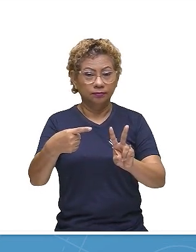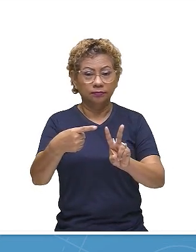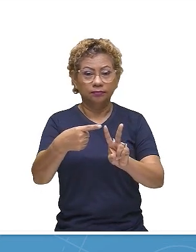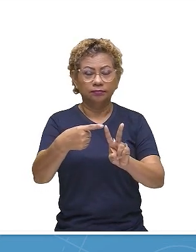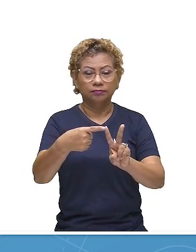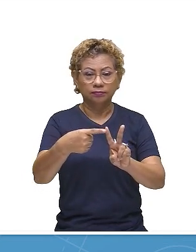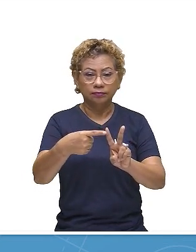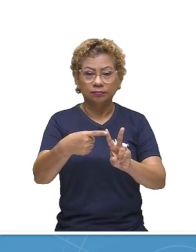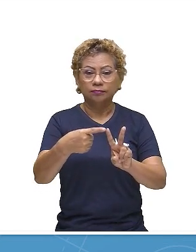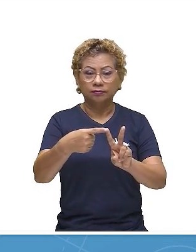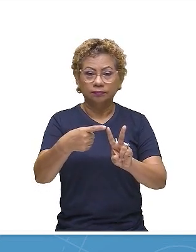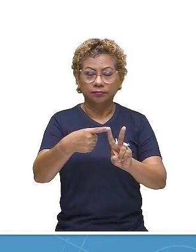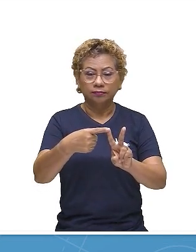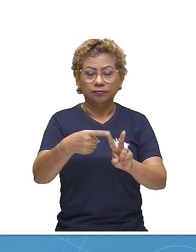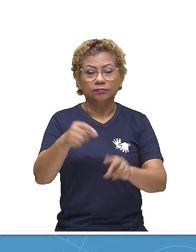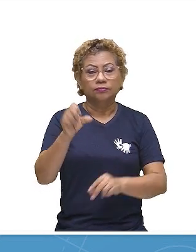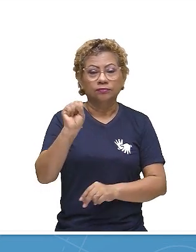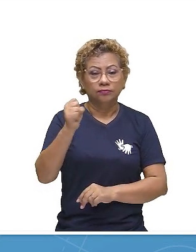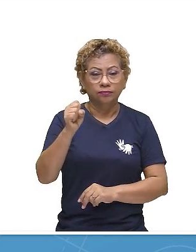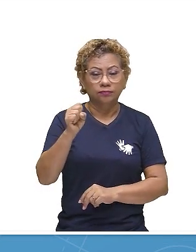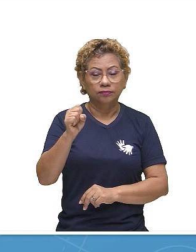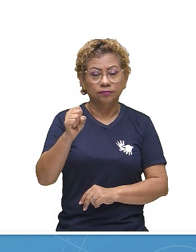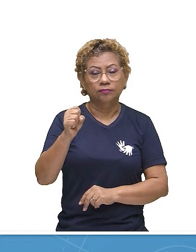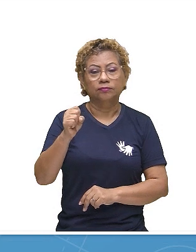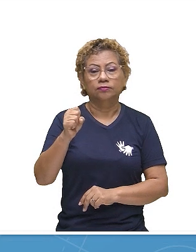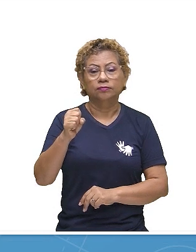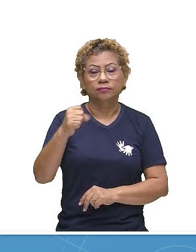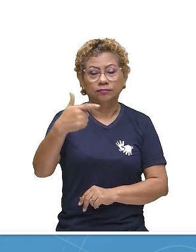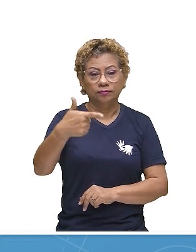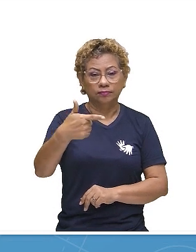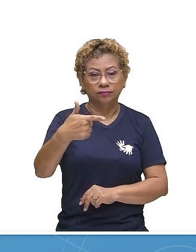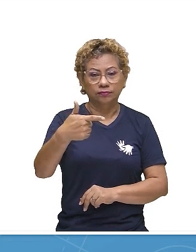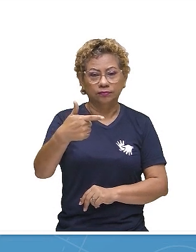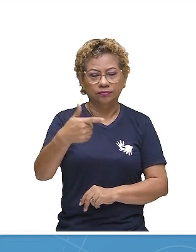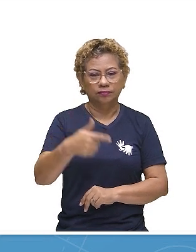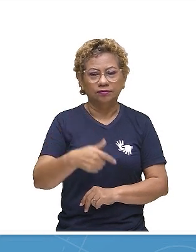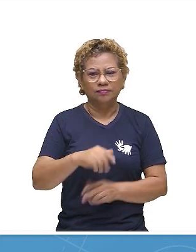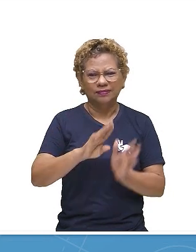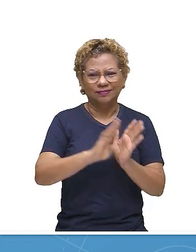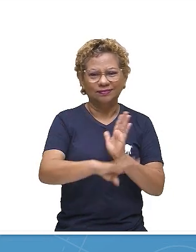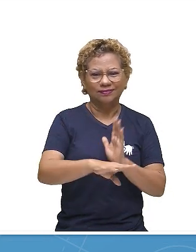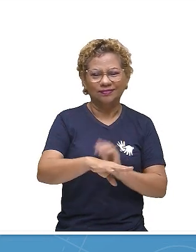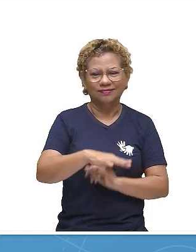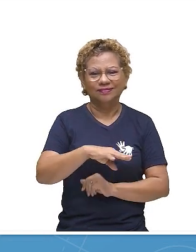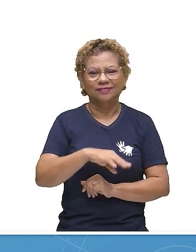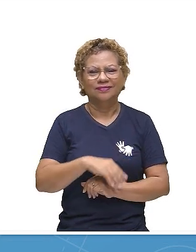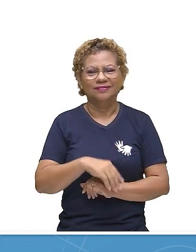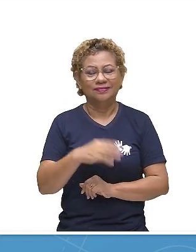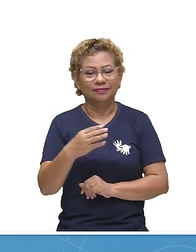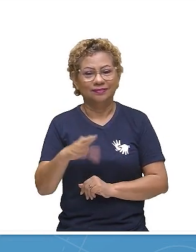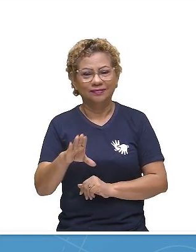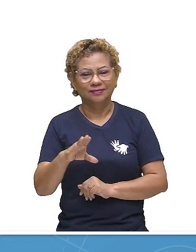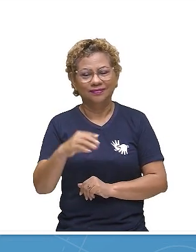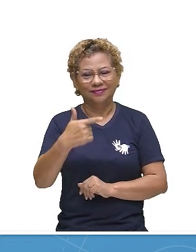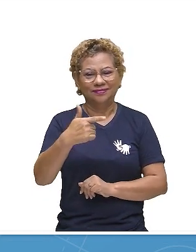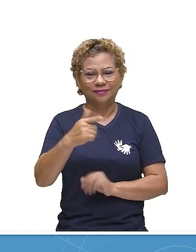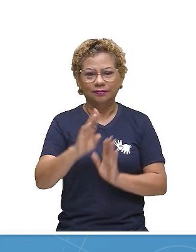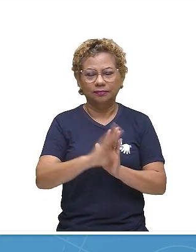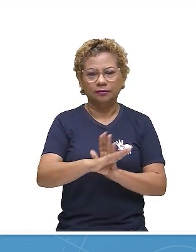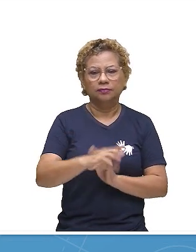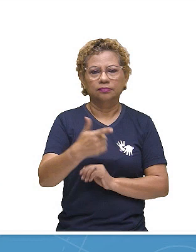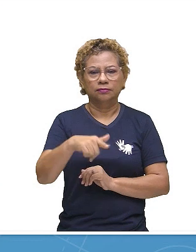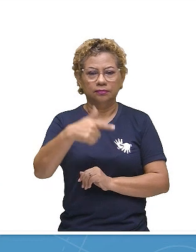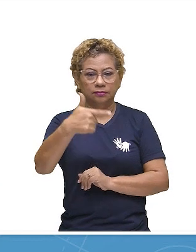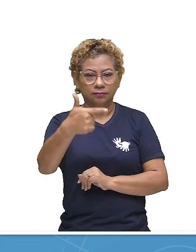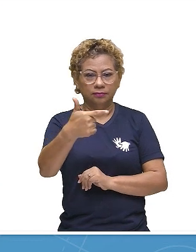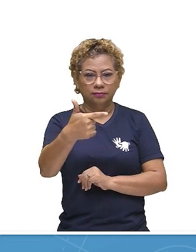os números. Raiz cúbica de 8 é 2. Credo, mas esse 2 está muito feio. É 2.